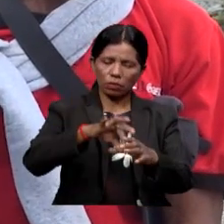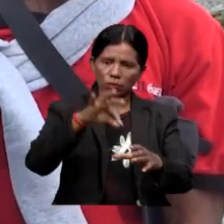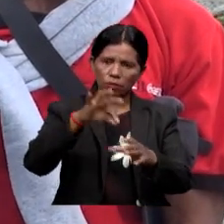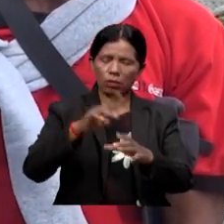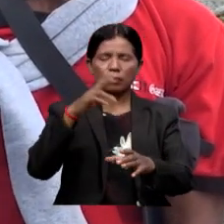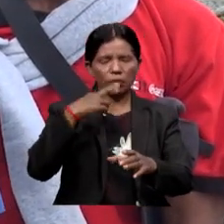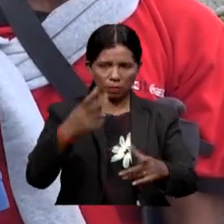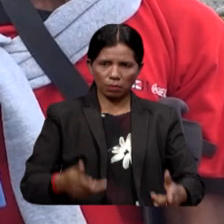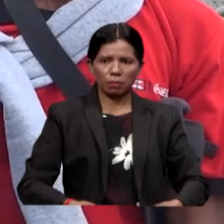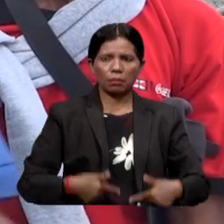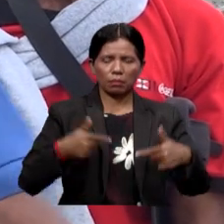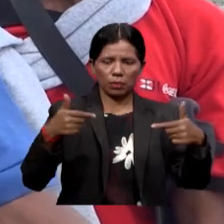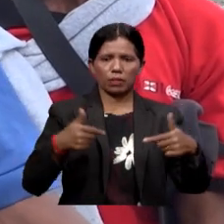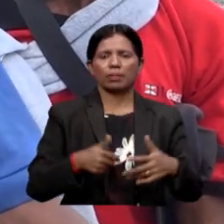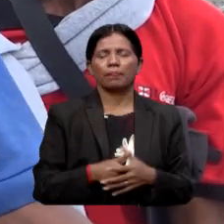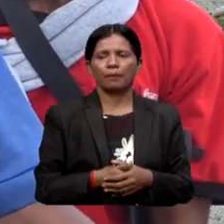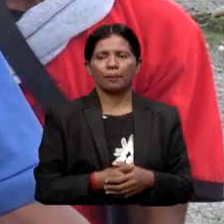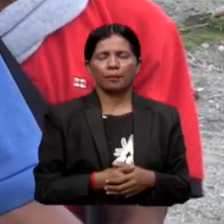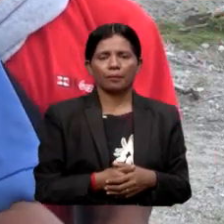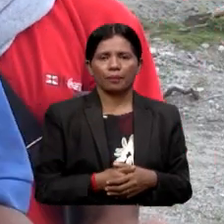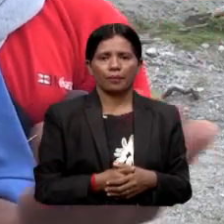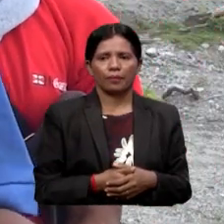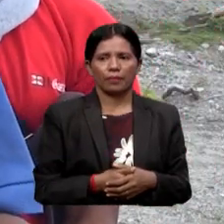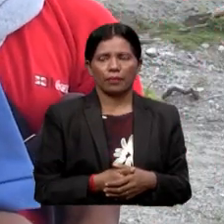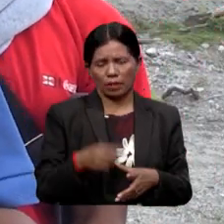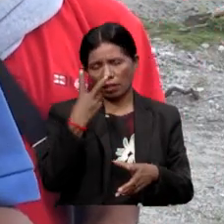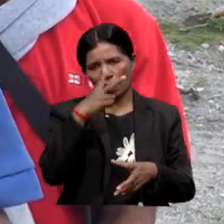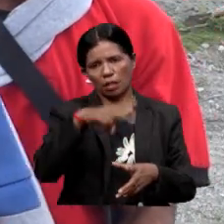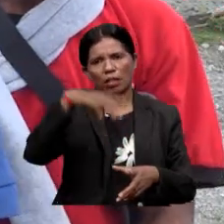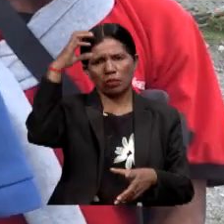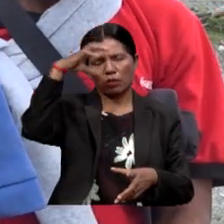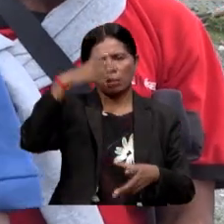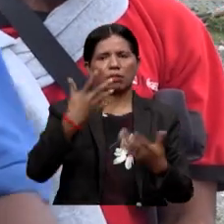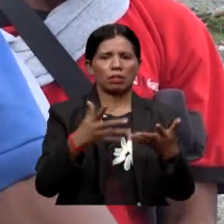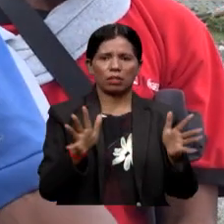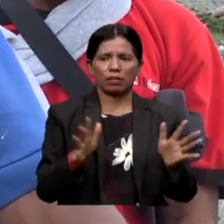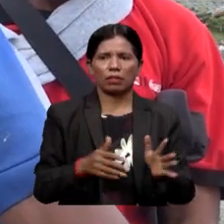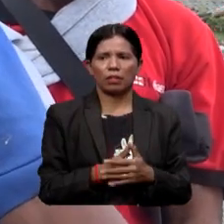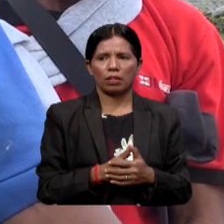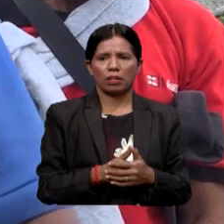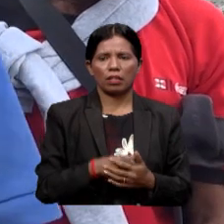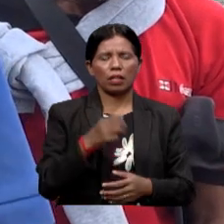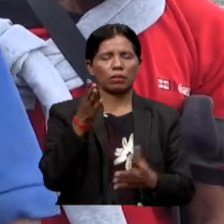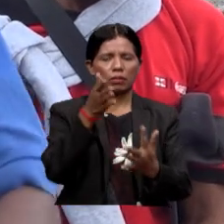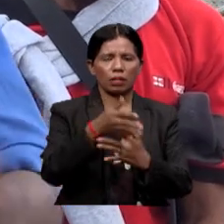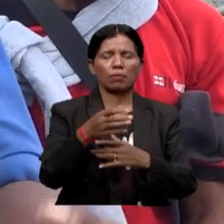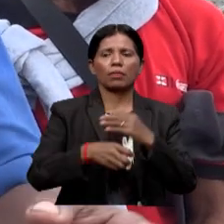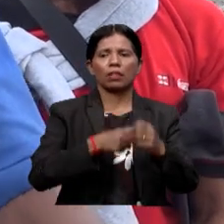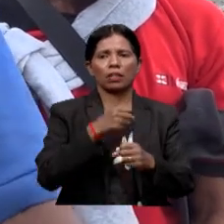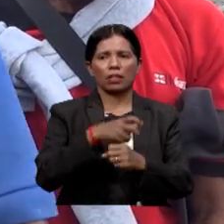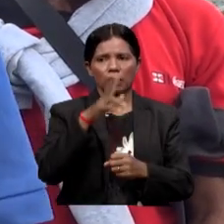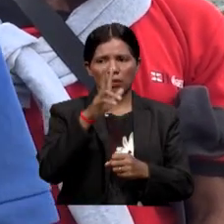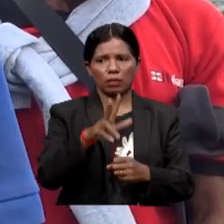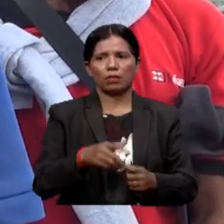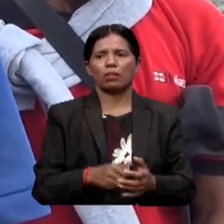muris. Ah, durante hari de urang ben maslah ya. Agora estamos tinan tolo ana. Mesa